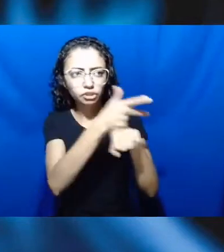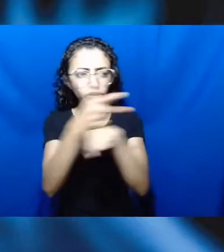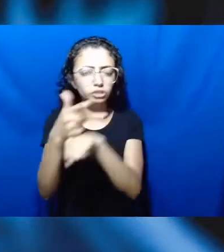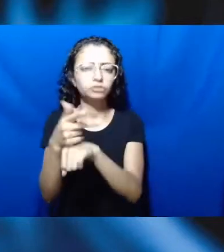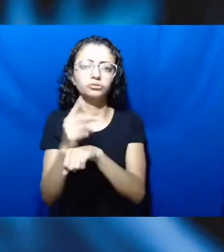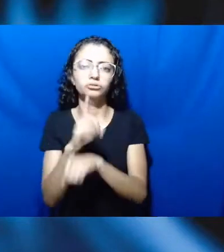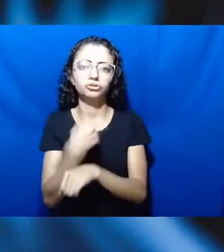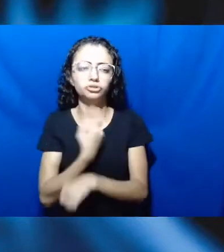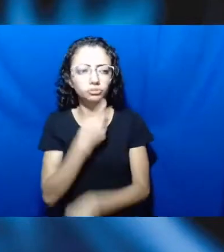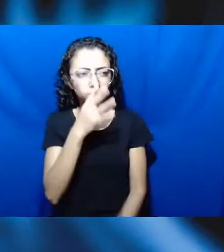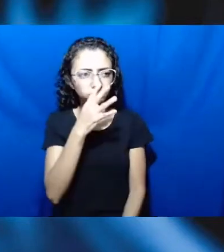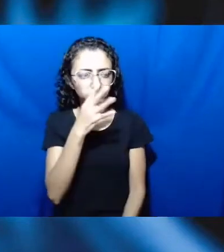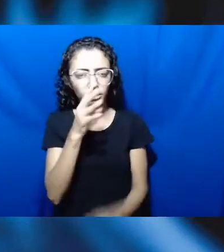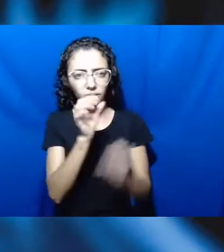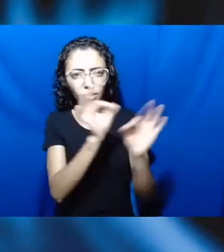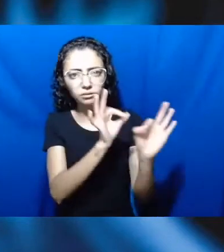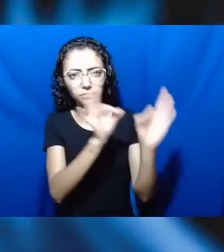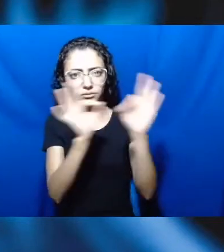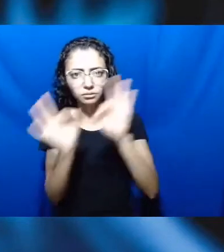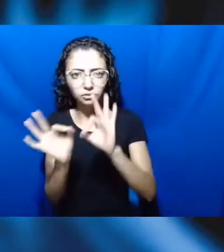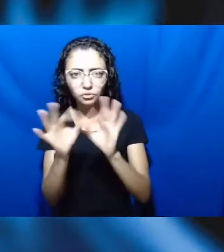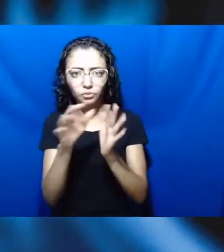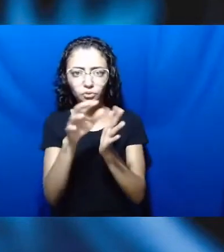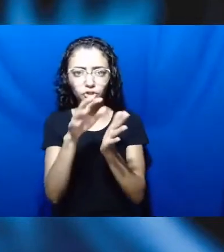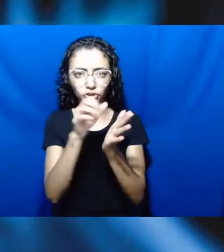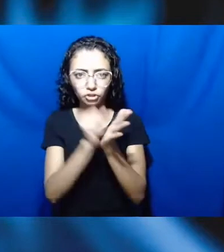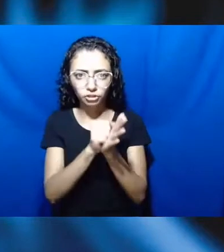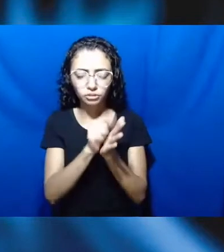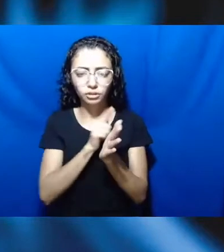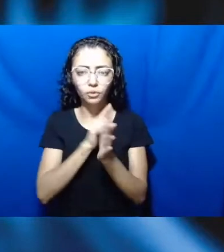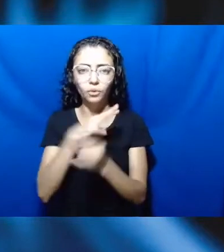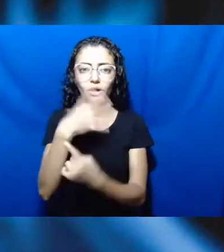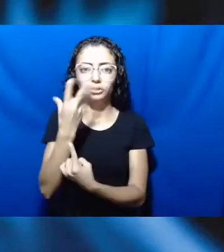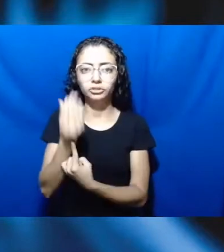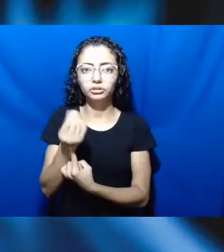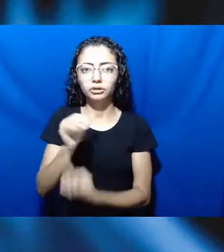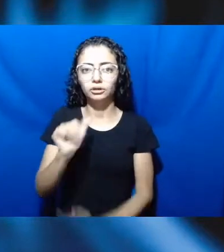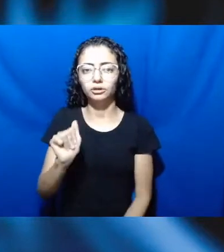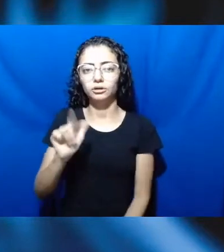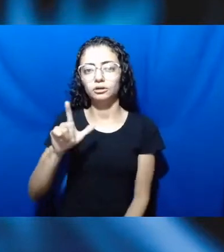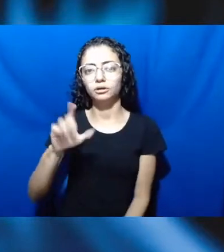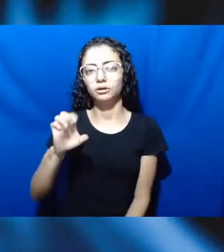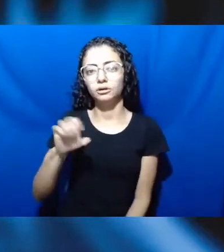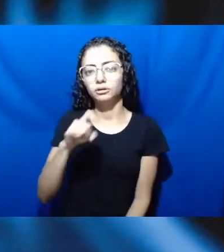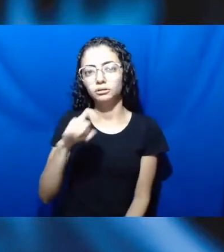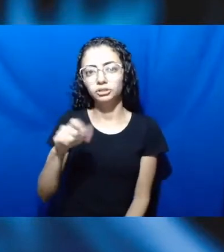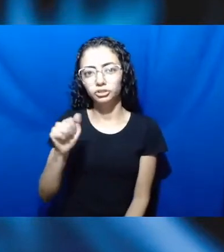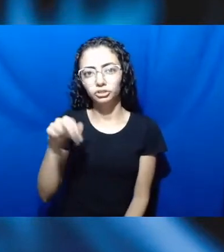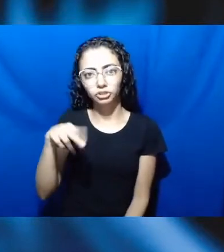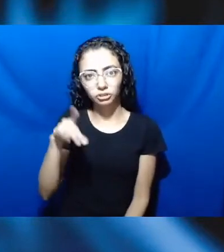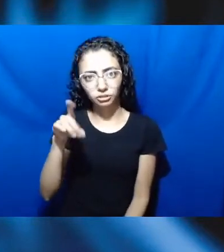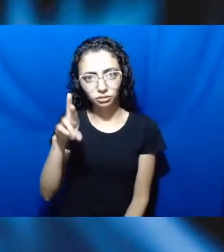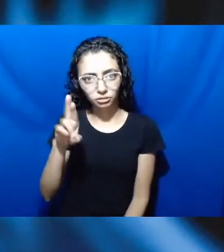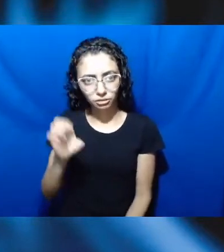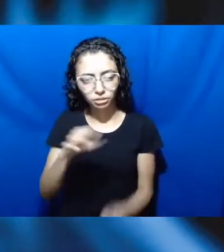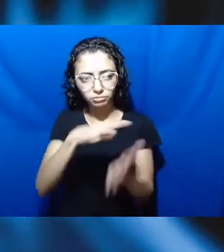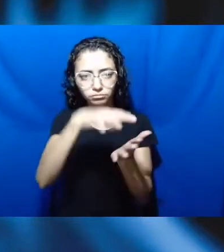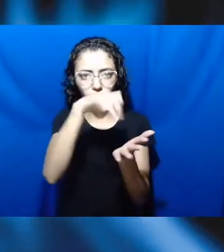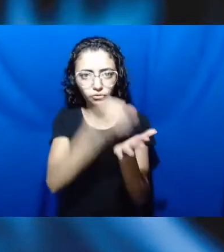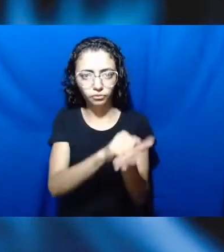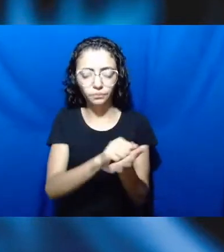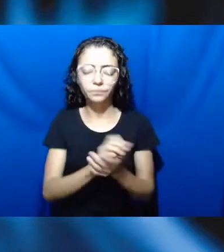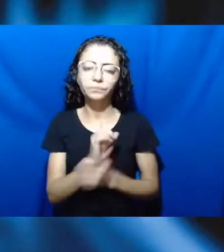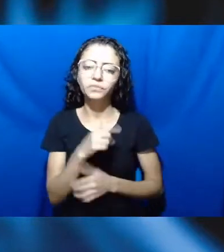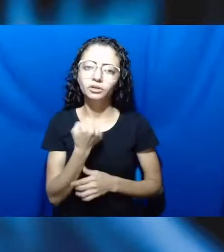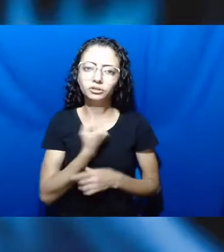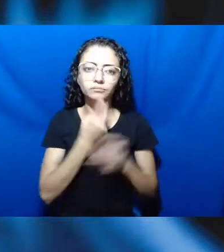os registros desse projeto foram feitos pelo artista Alexandre Rangel, a gente percebe que é de uma